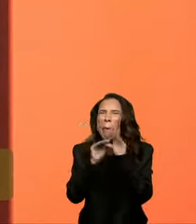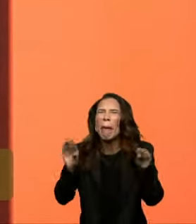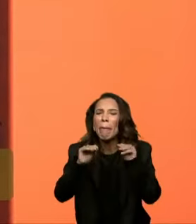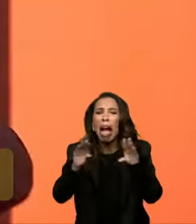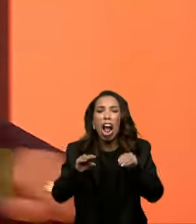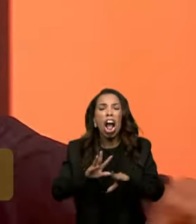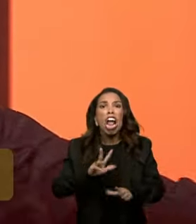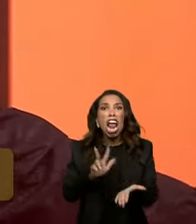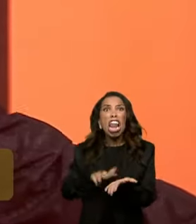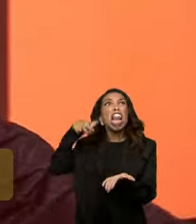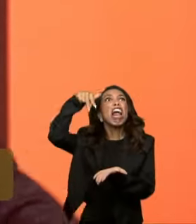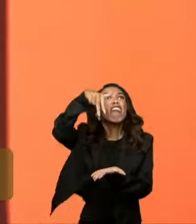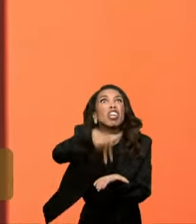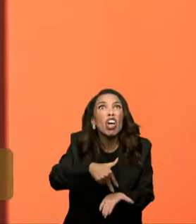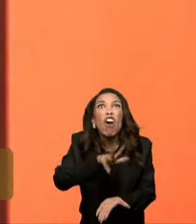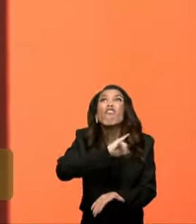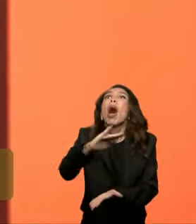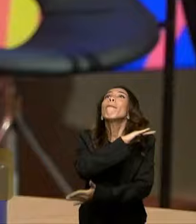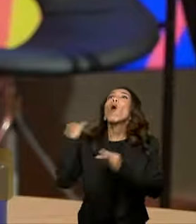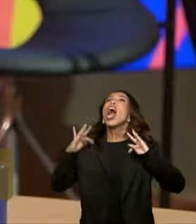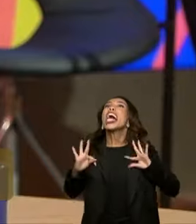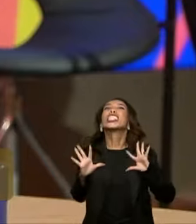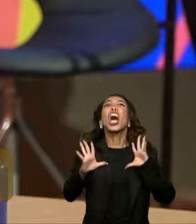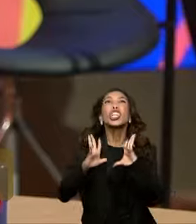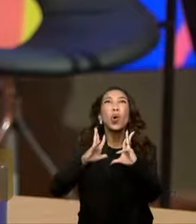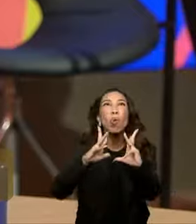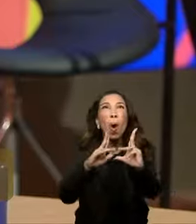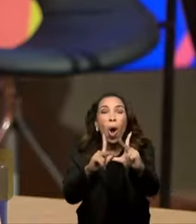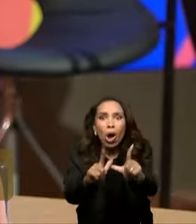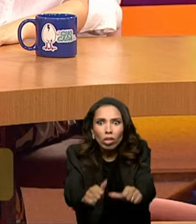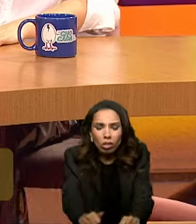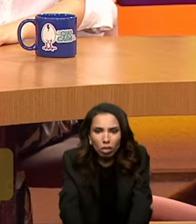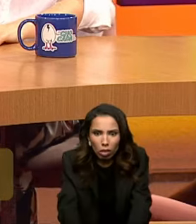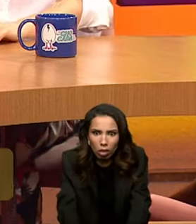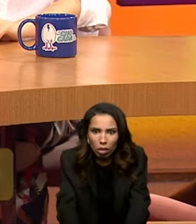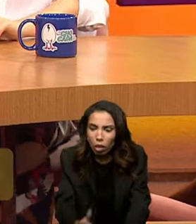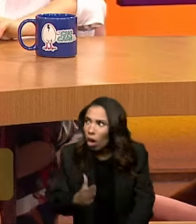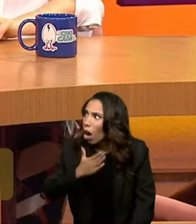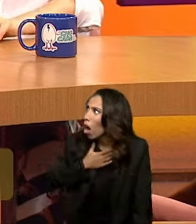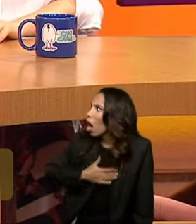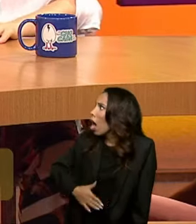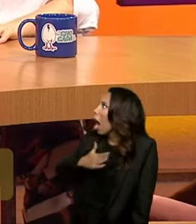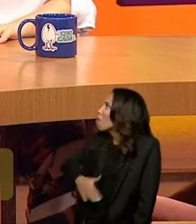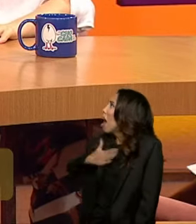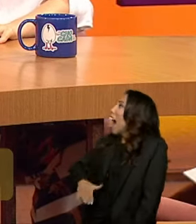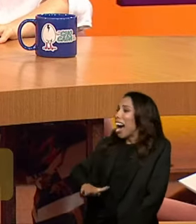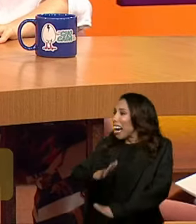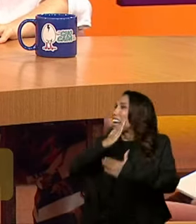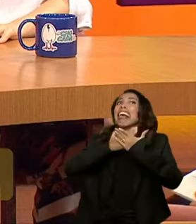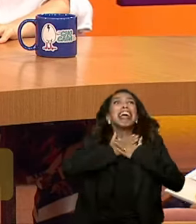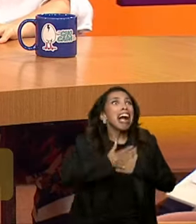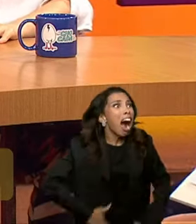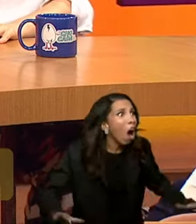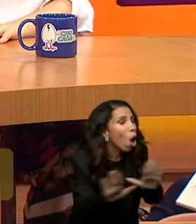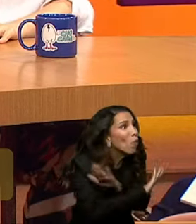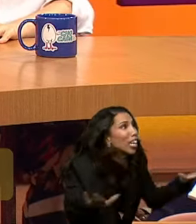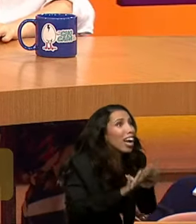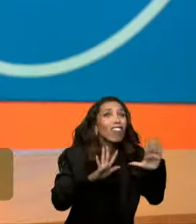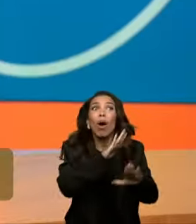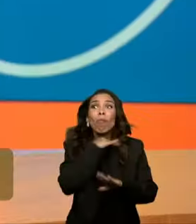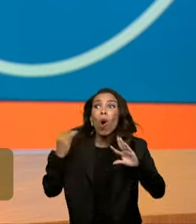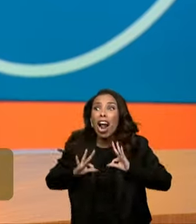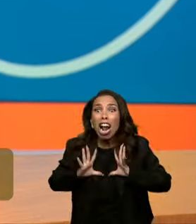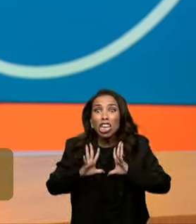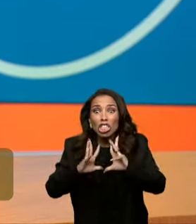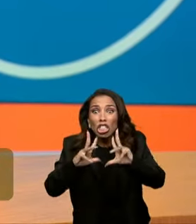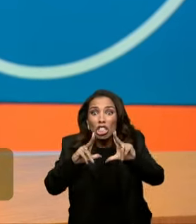vai morrer todo mundo. O Zé? Eu, calma, compadre. Calma, nada, vai morrer também. Calma, calma. Que